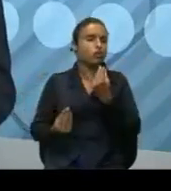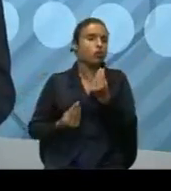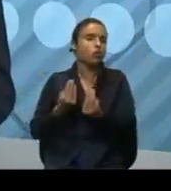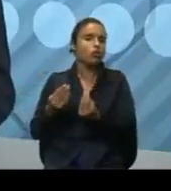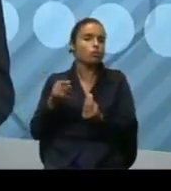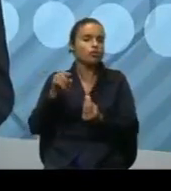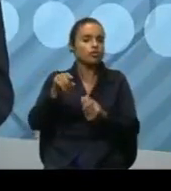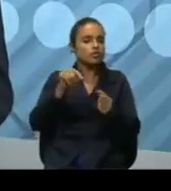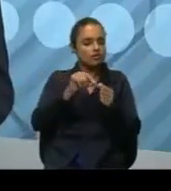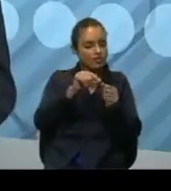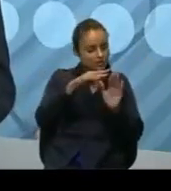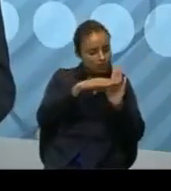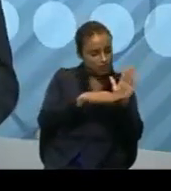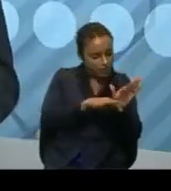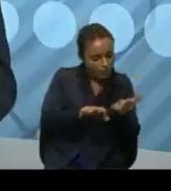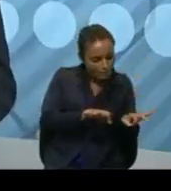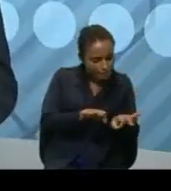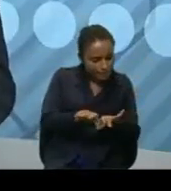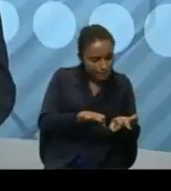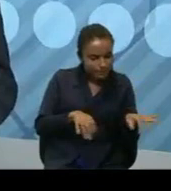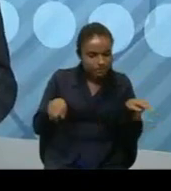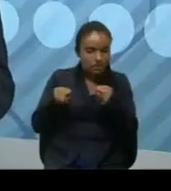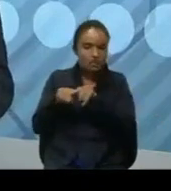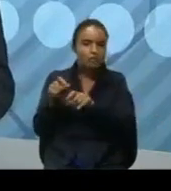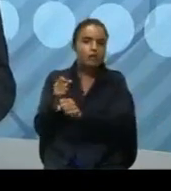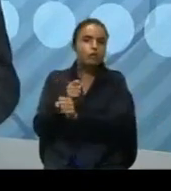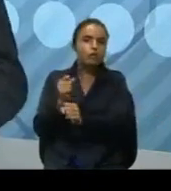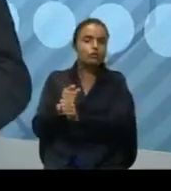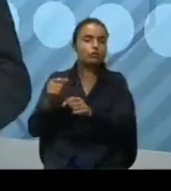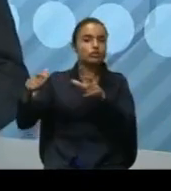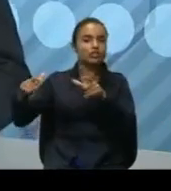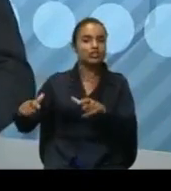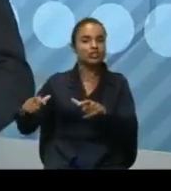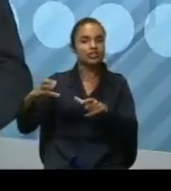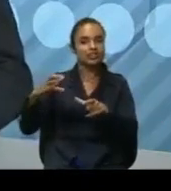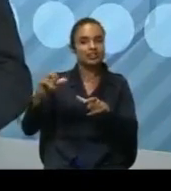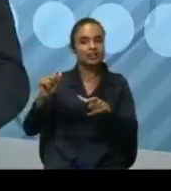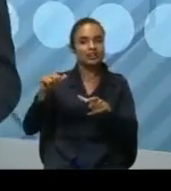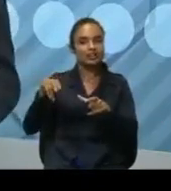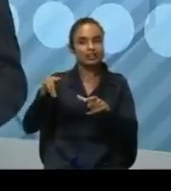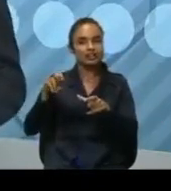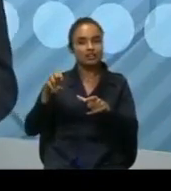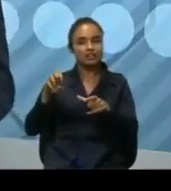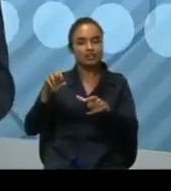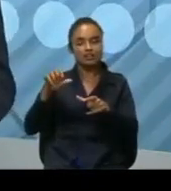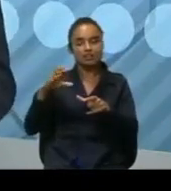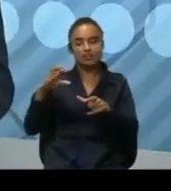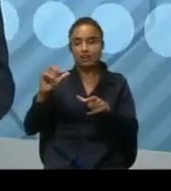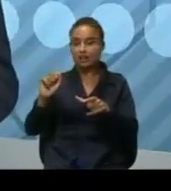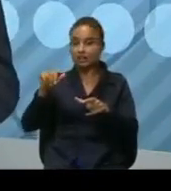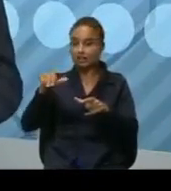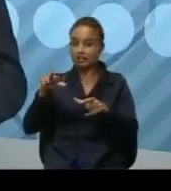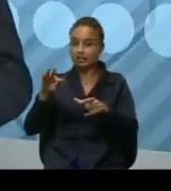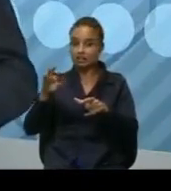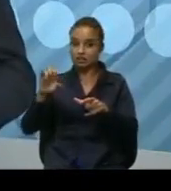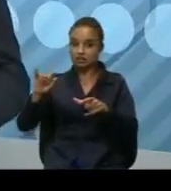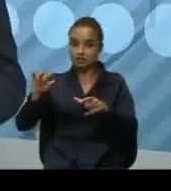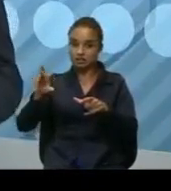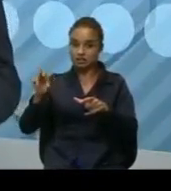de obras, ok? É algo também super importante que vai conseguir detalhar